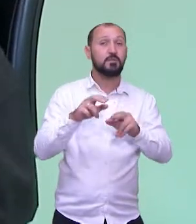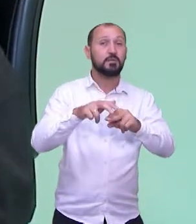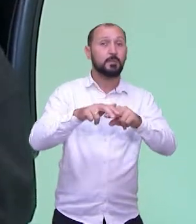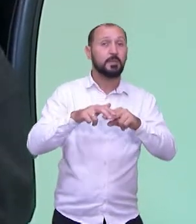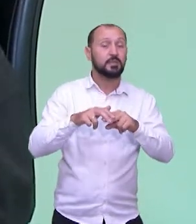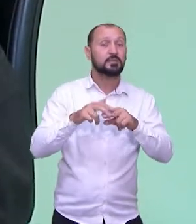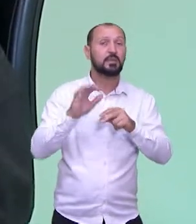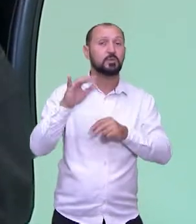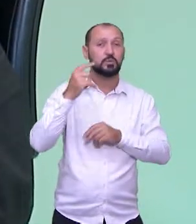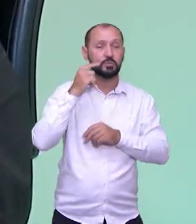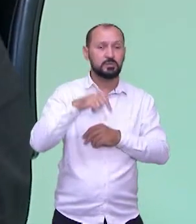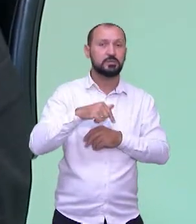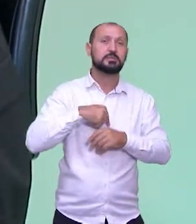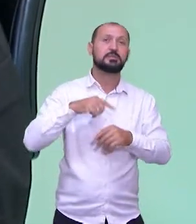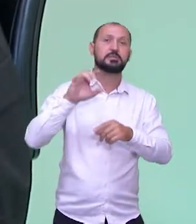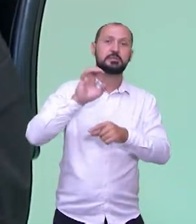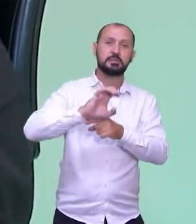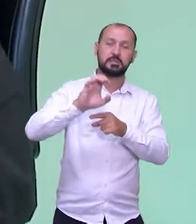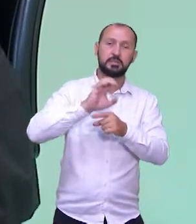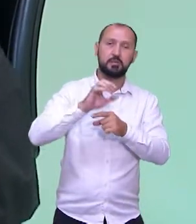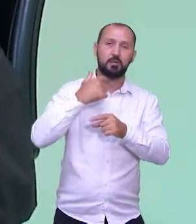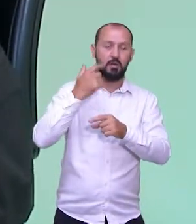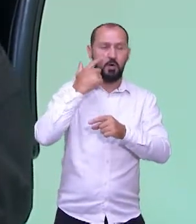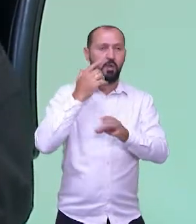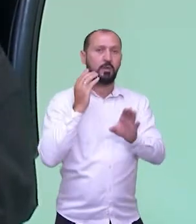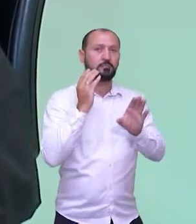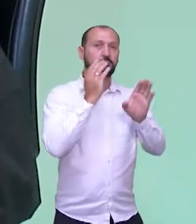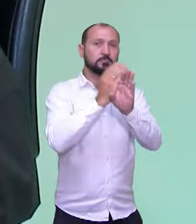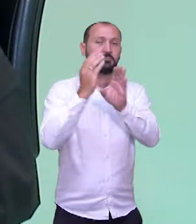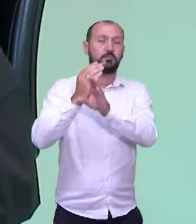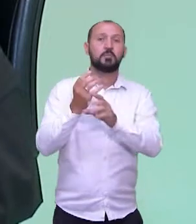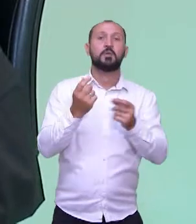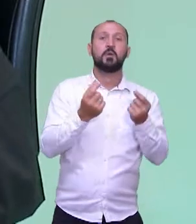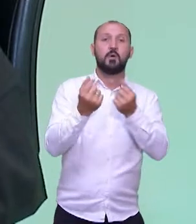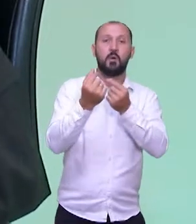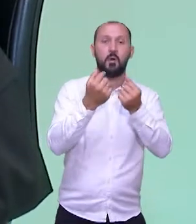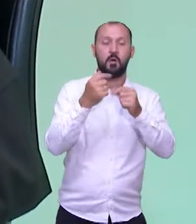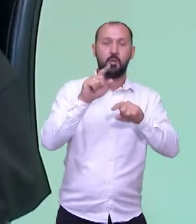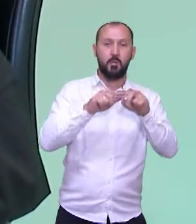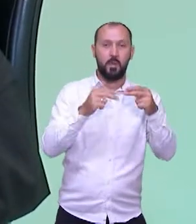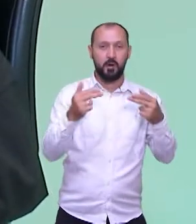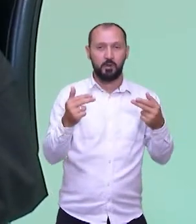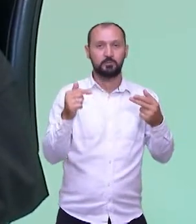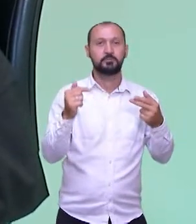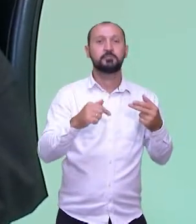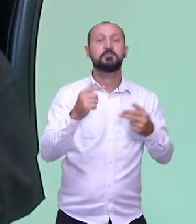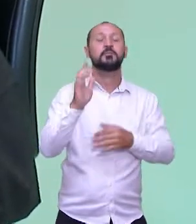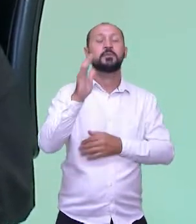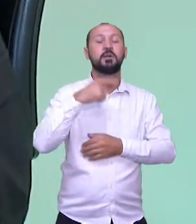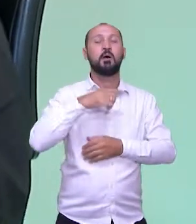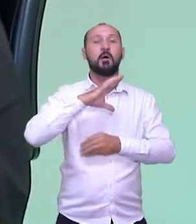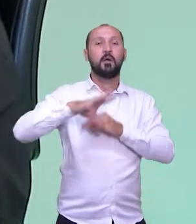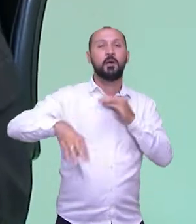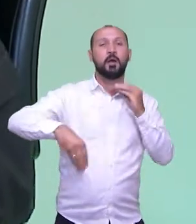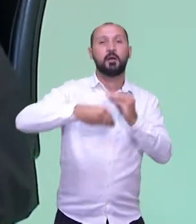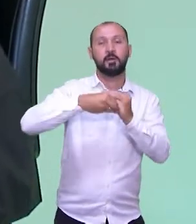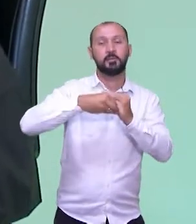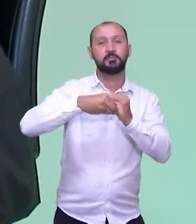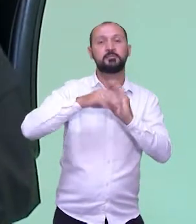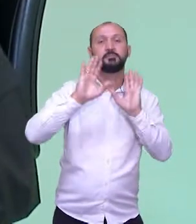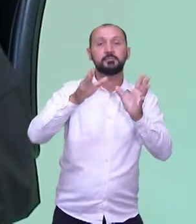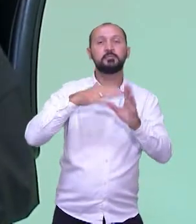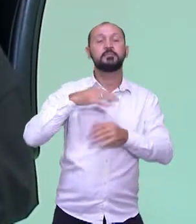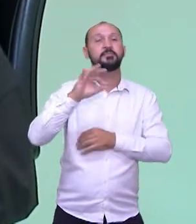para isso acontecer, o Estado, quando ele vai identificar o valor da sua mercadoria, ele já coloca um